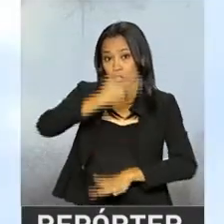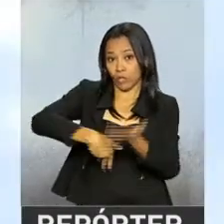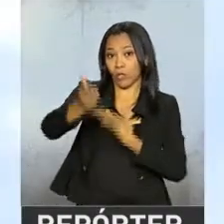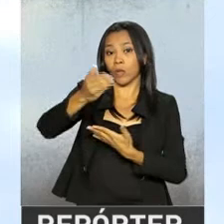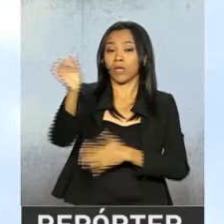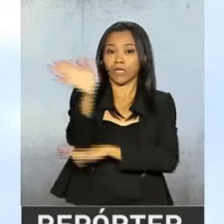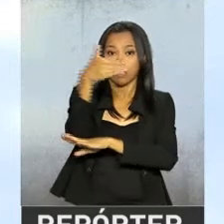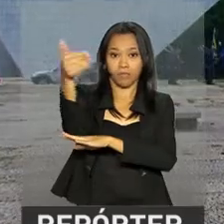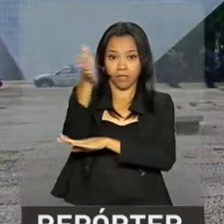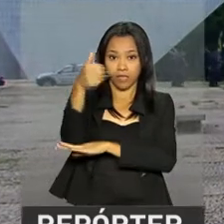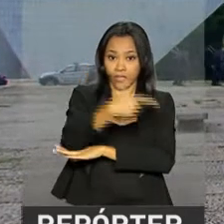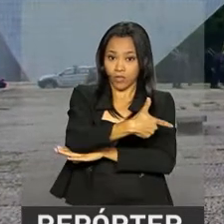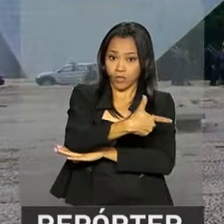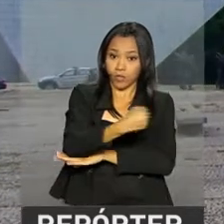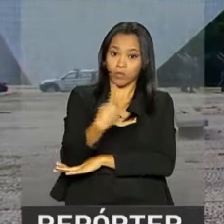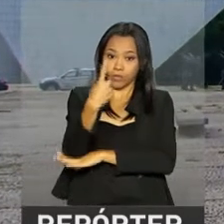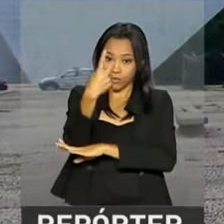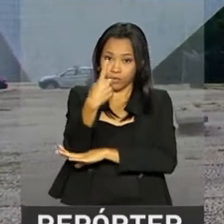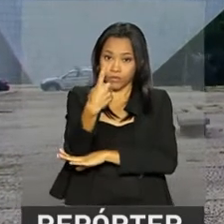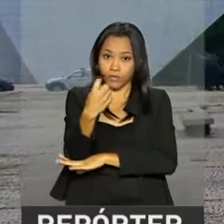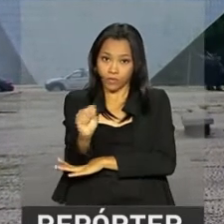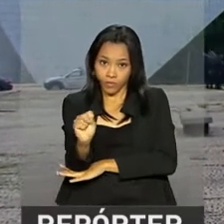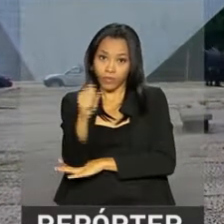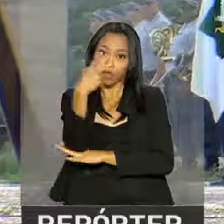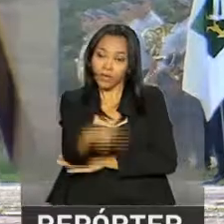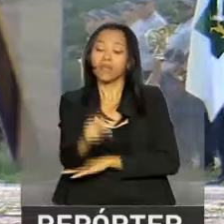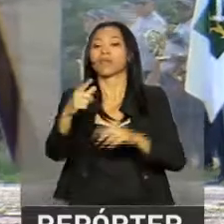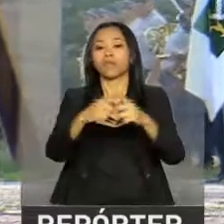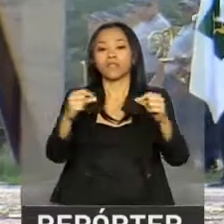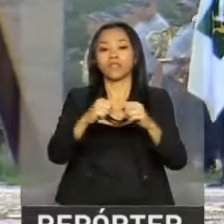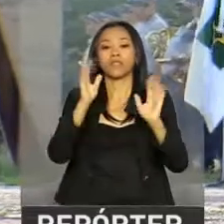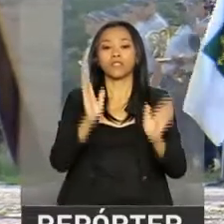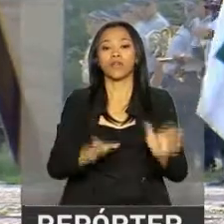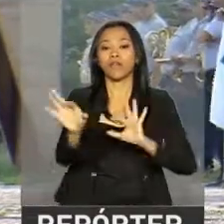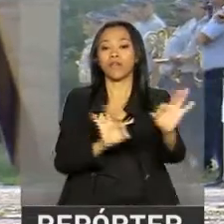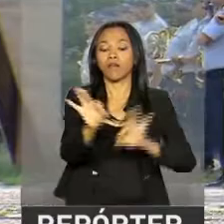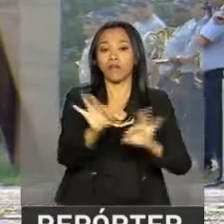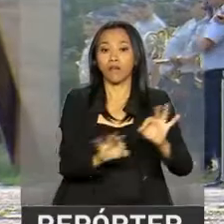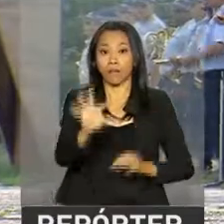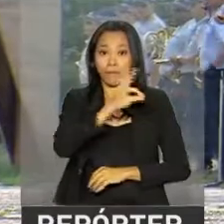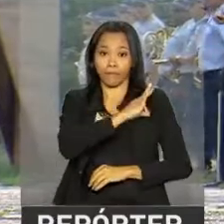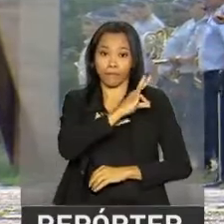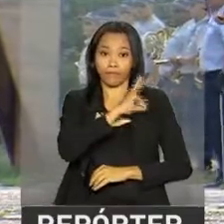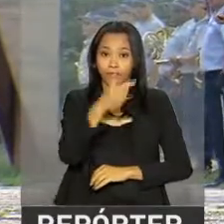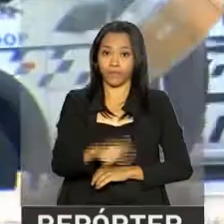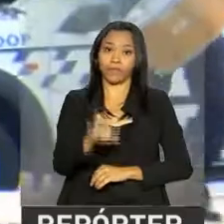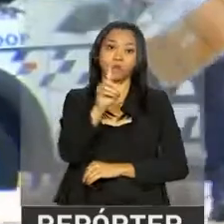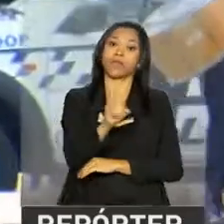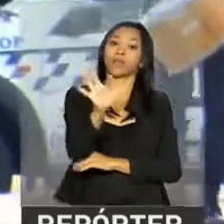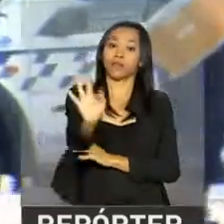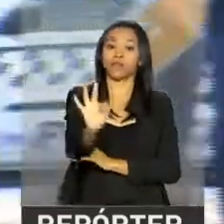em 2018, na Praça dos Três Poderes, em Brasília, foi organizada pela Polícia Militar do Distrito